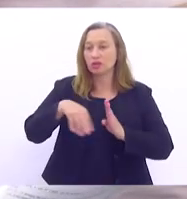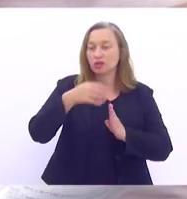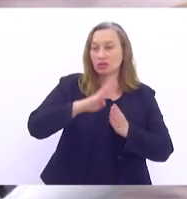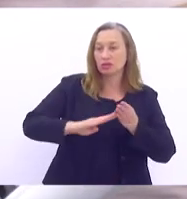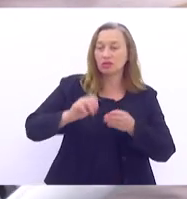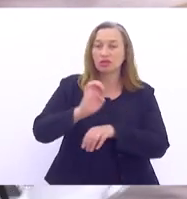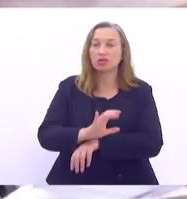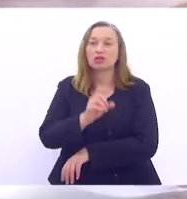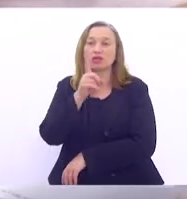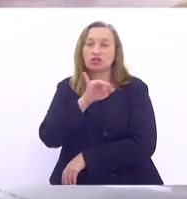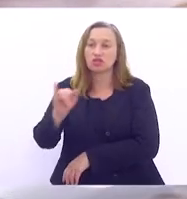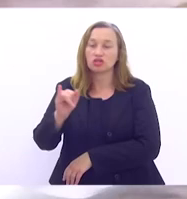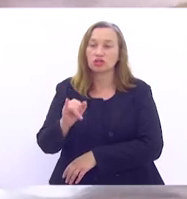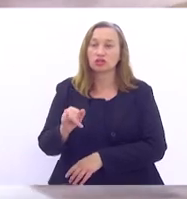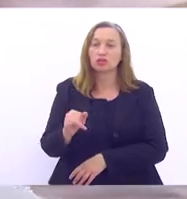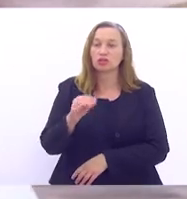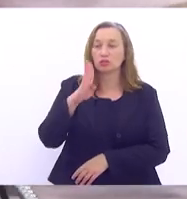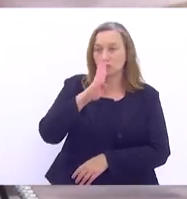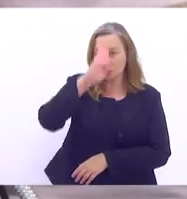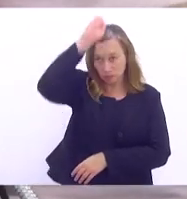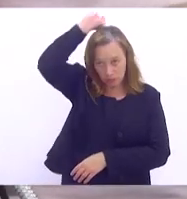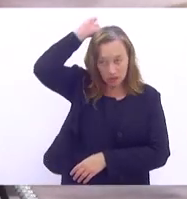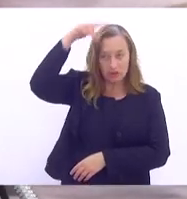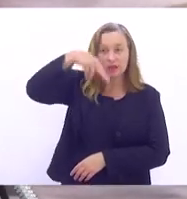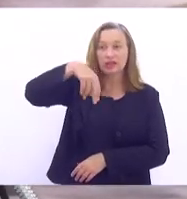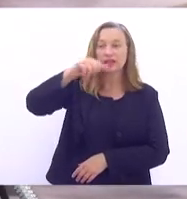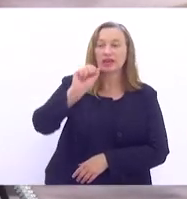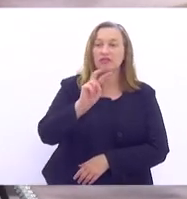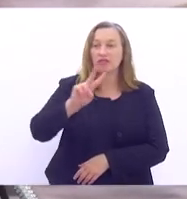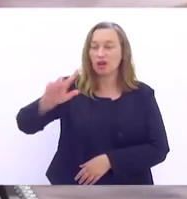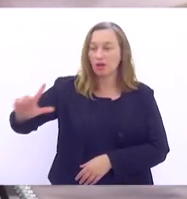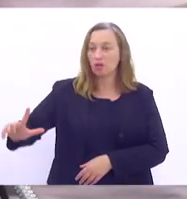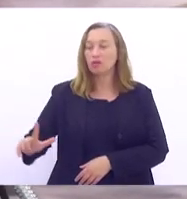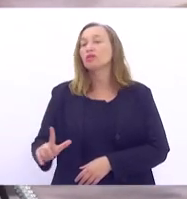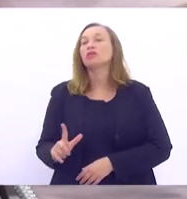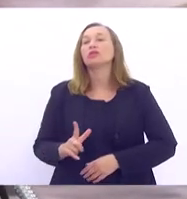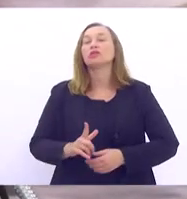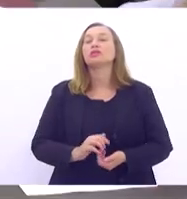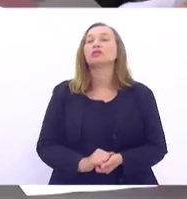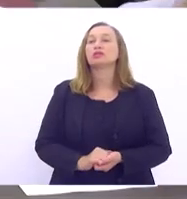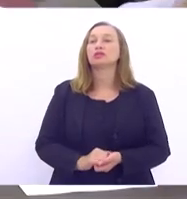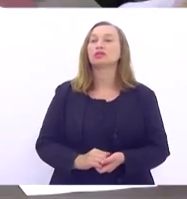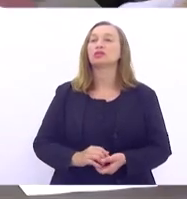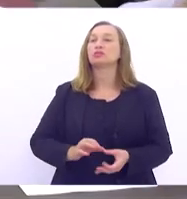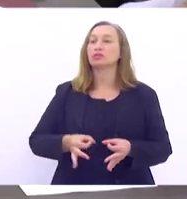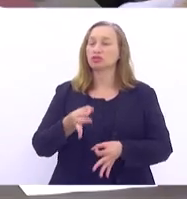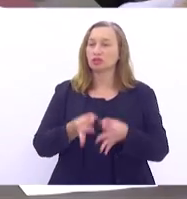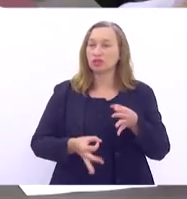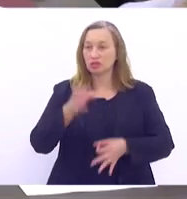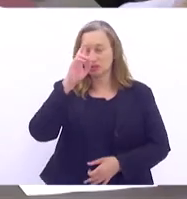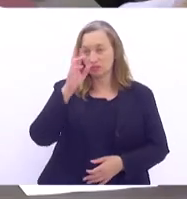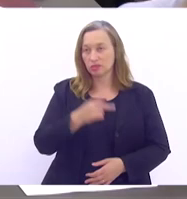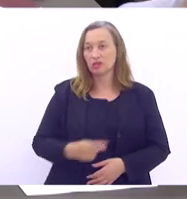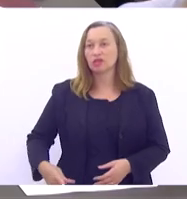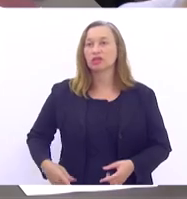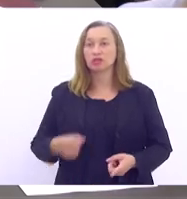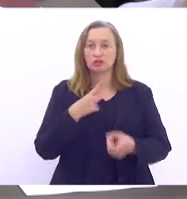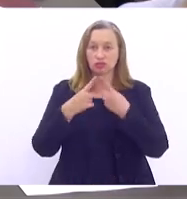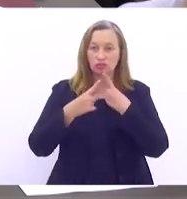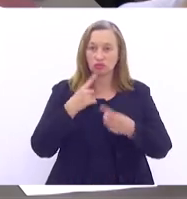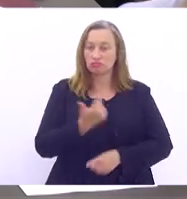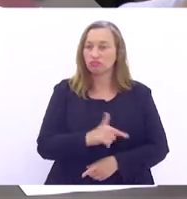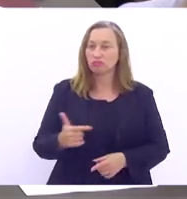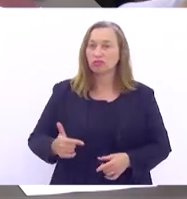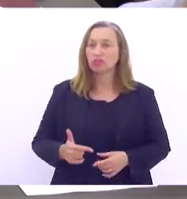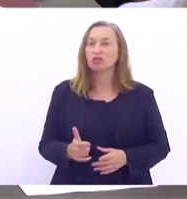do Bombeiro Naval. Para aparecer, deputado Guilherme de Laroli. Senhor presidente, pela juridicidade. Em discussão. Não havendo